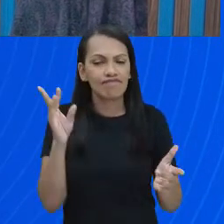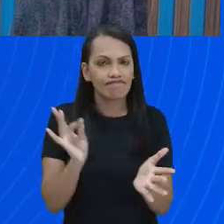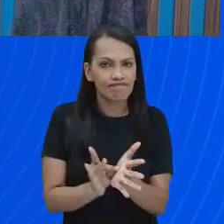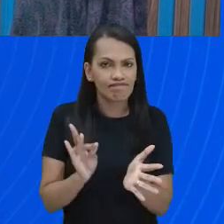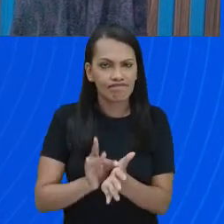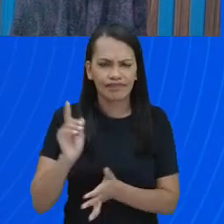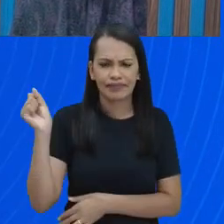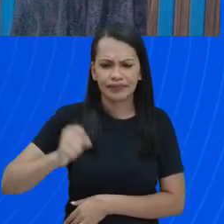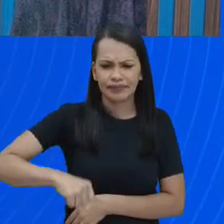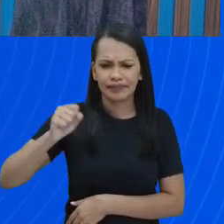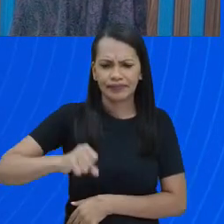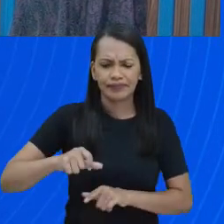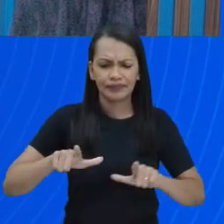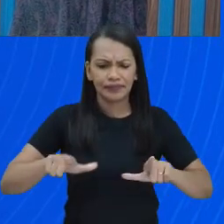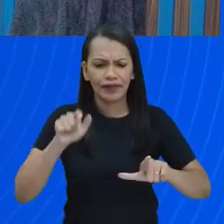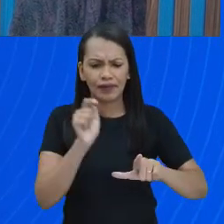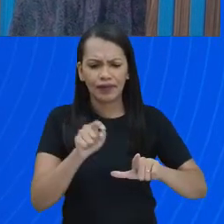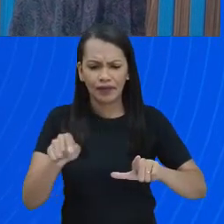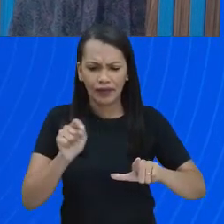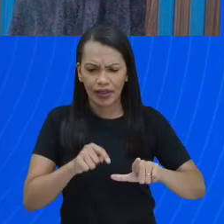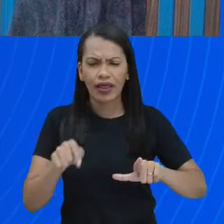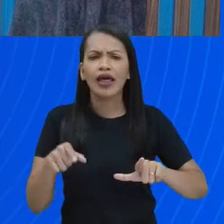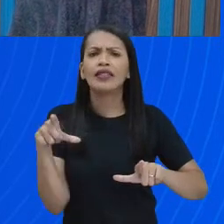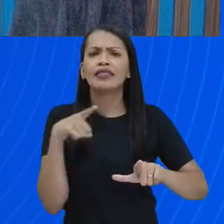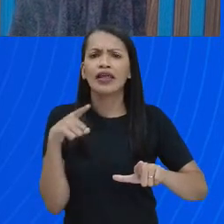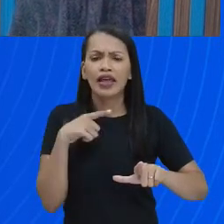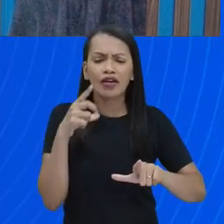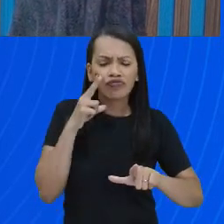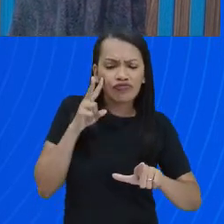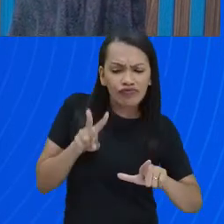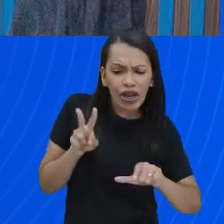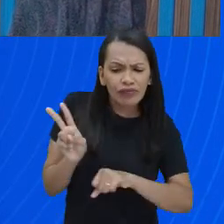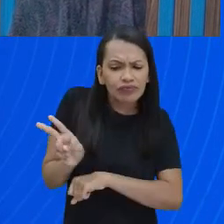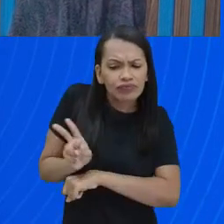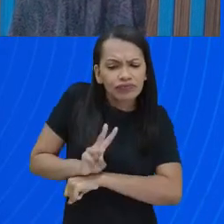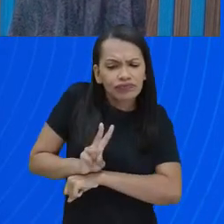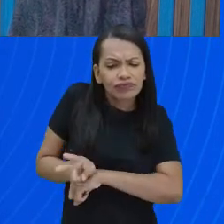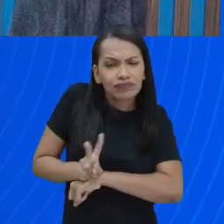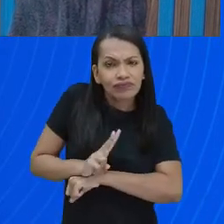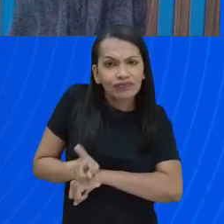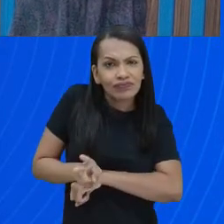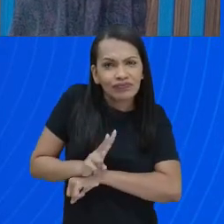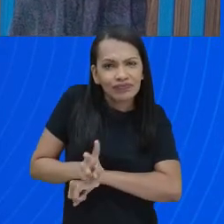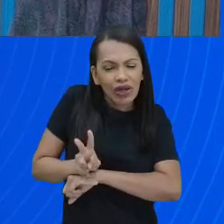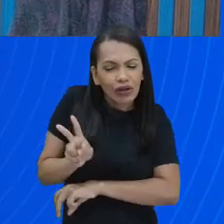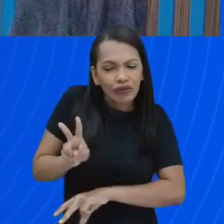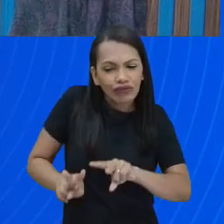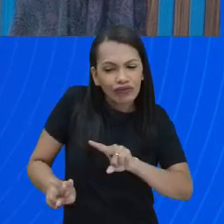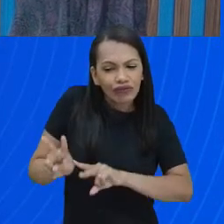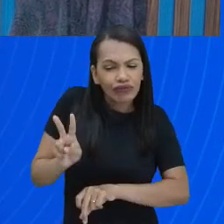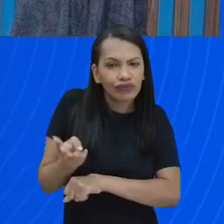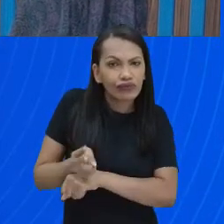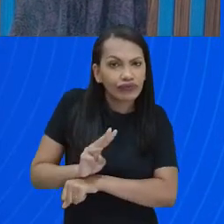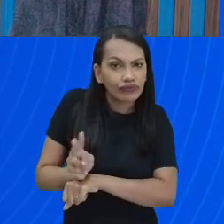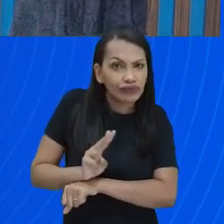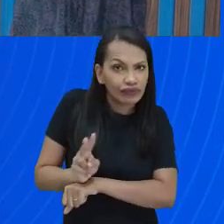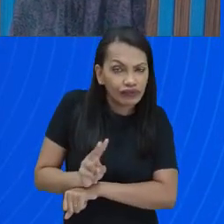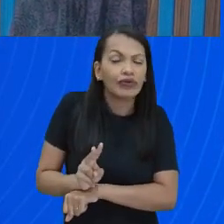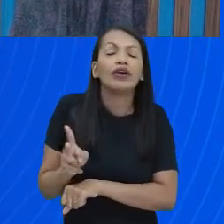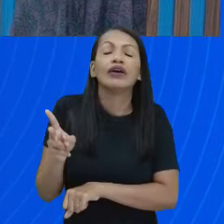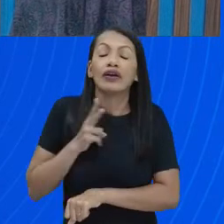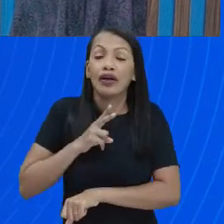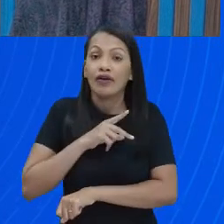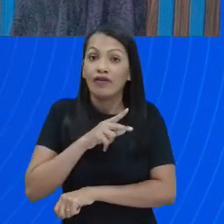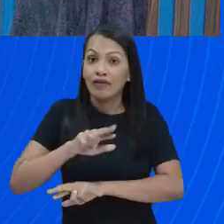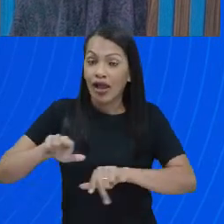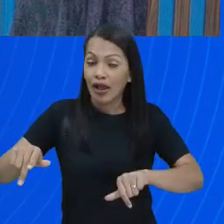urna eletrônica, ela passa por diversas vistorias, é reconhecida em diversos países, inclusive